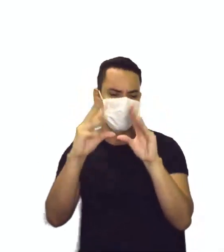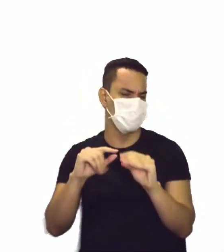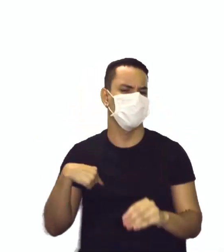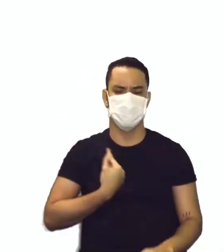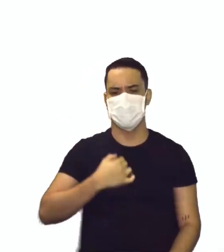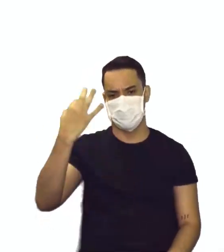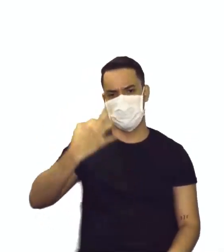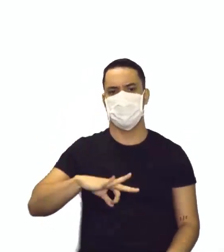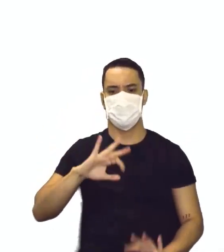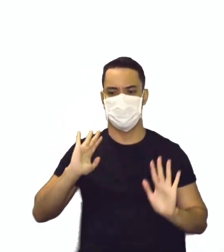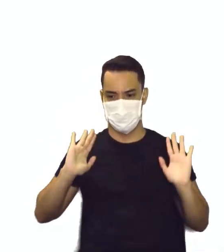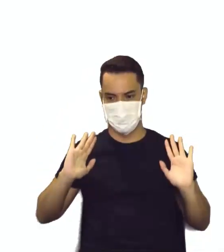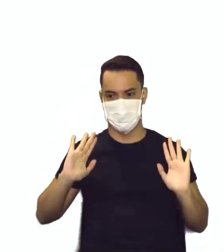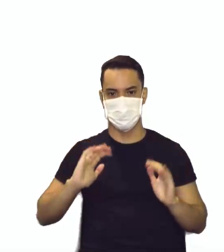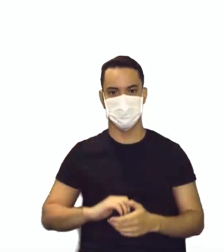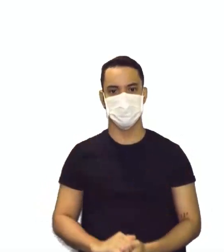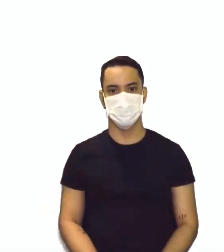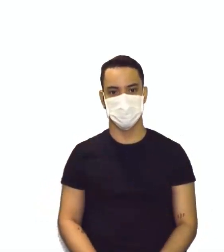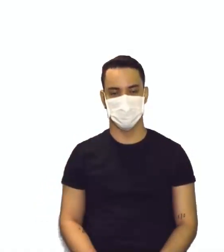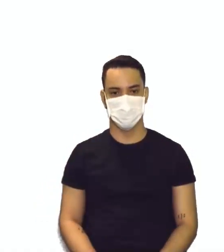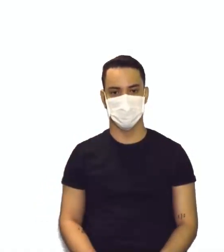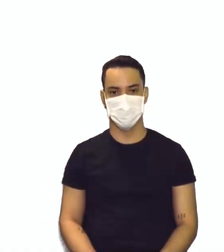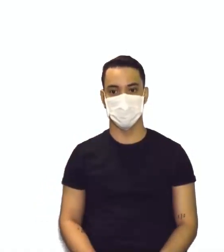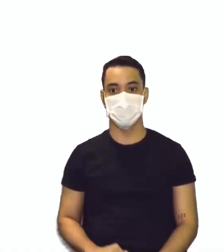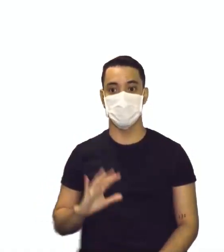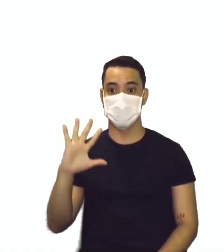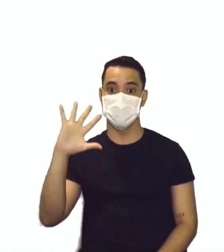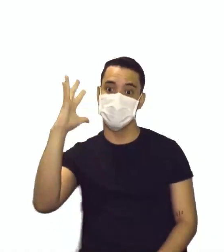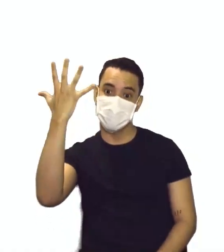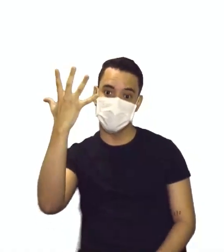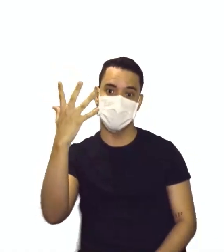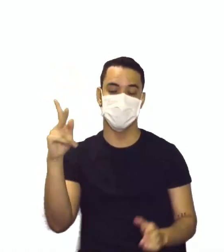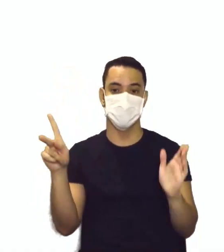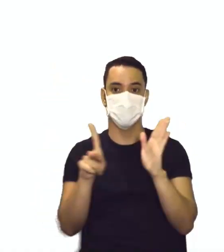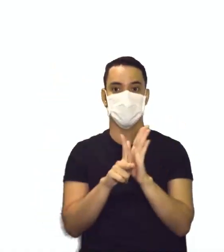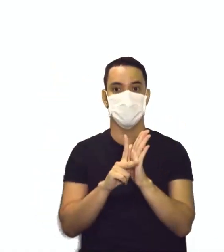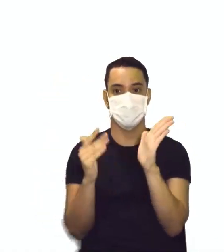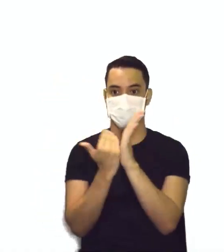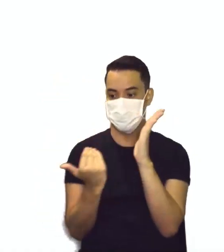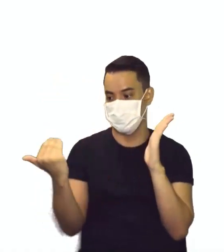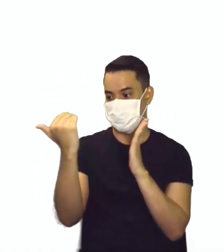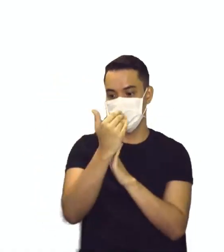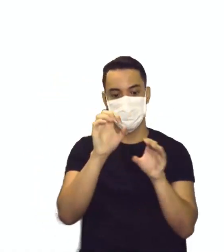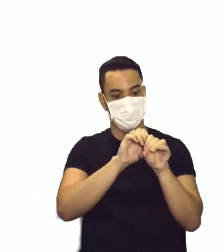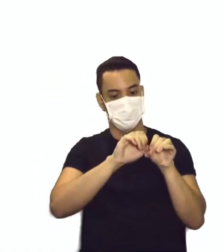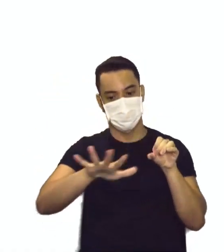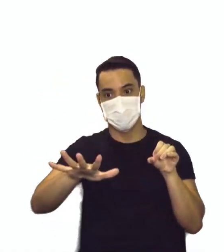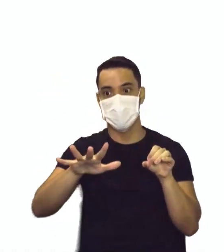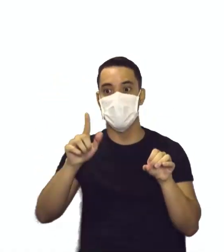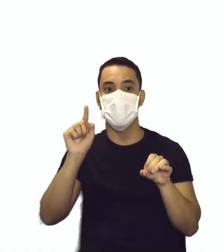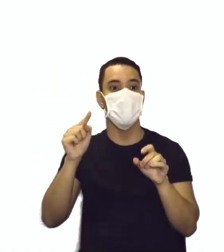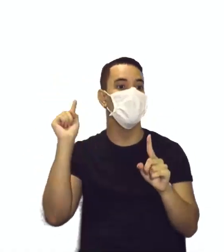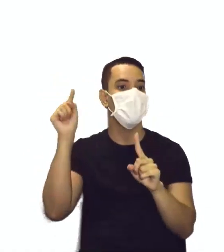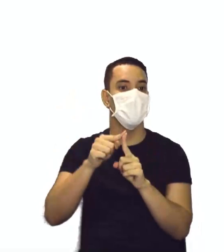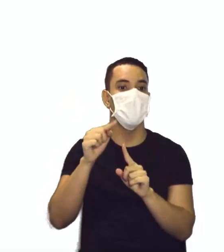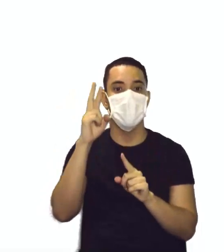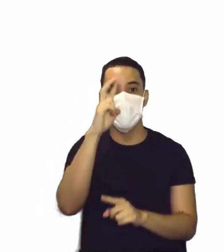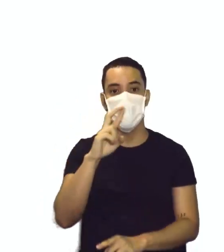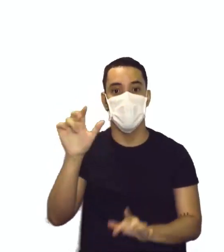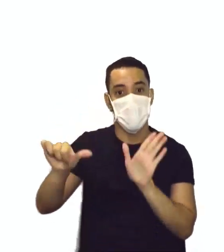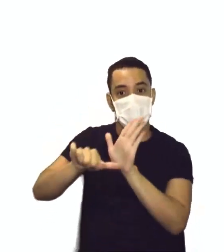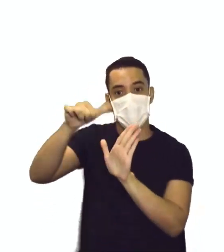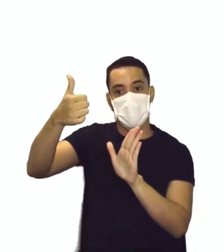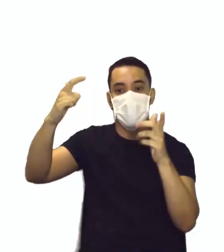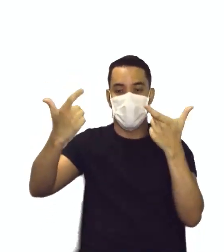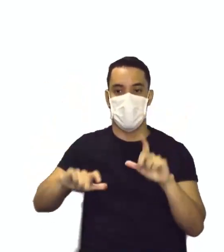aí de primeira. Vamos lá, olha só. O fenômeno da supercondutividade foi observado pela primeira